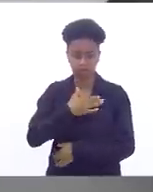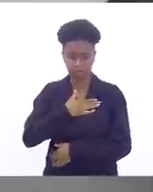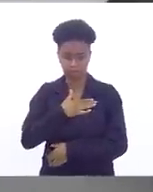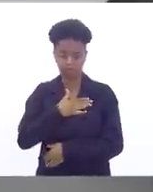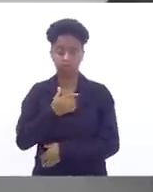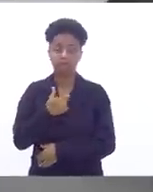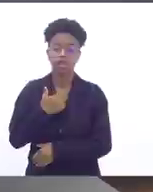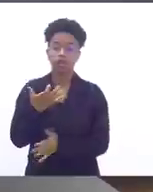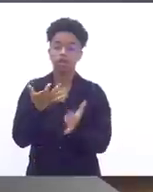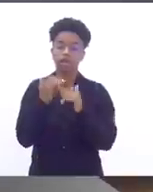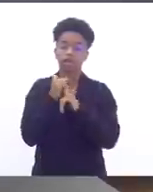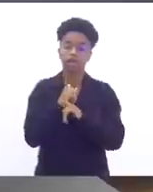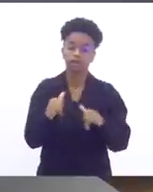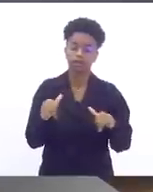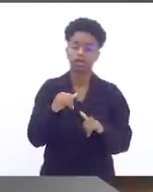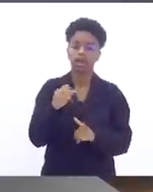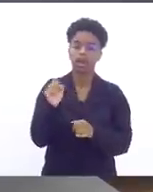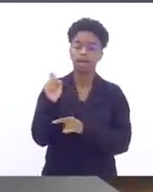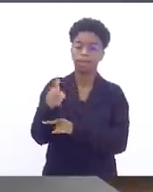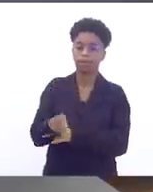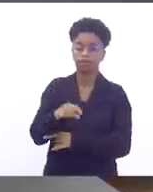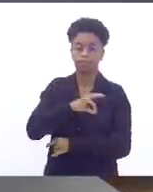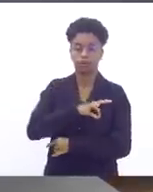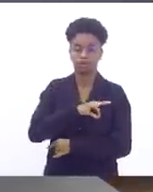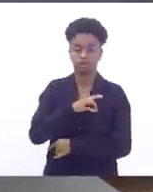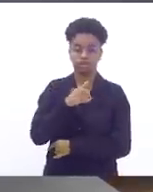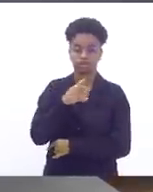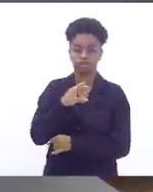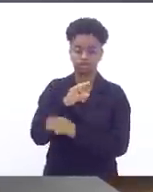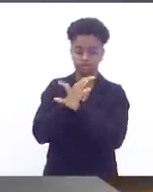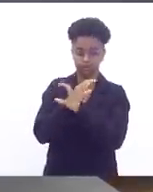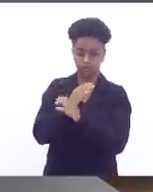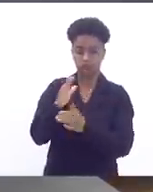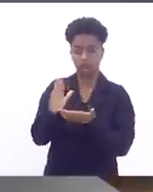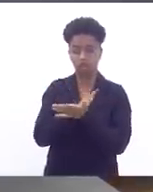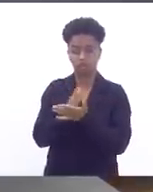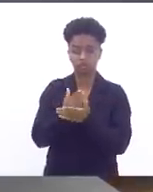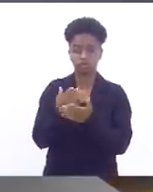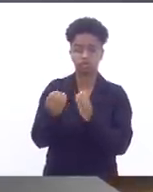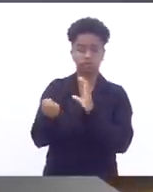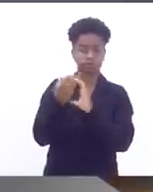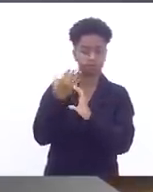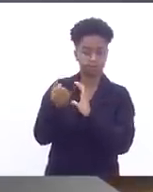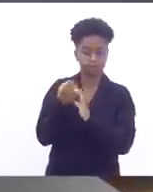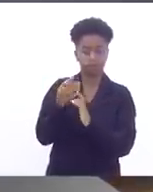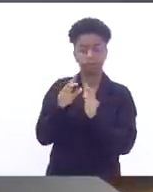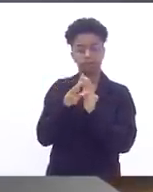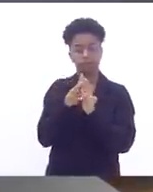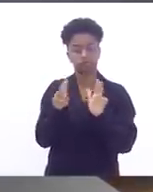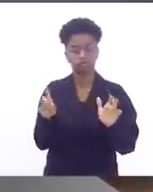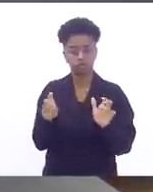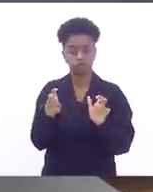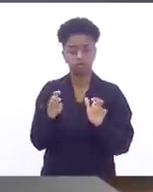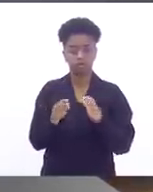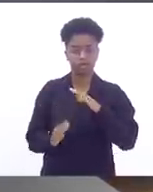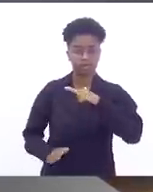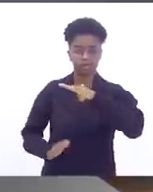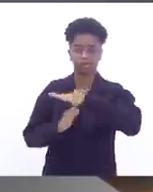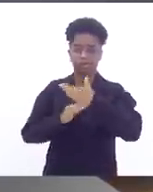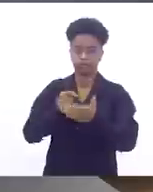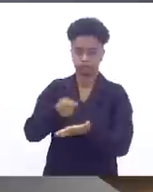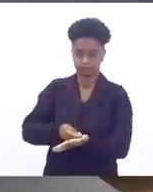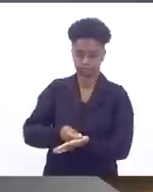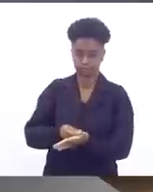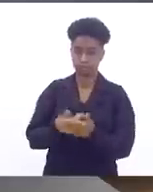os aposentados da Polícia Civil alguns estão me escrevendo aqui sobre a questão do teto né